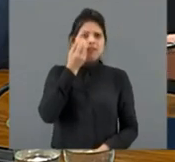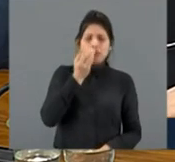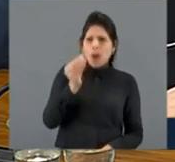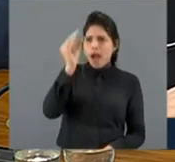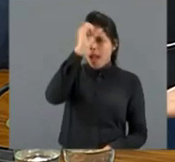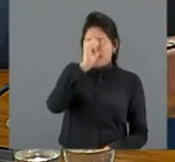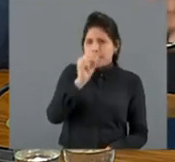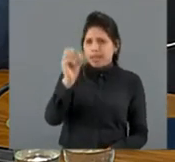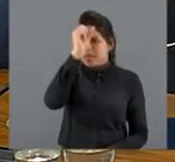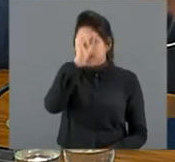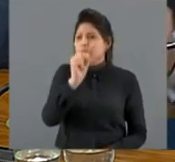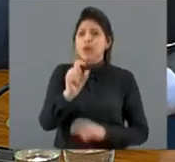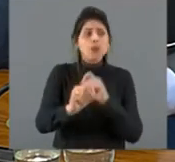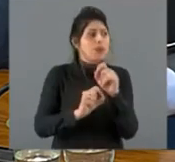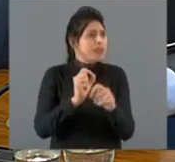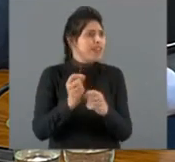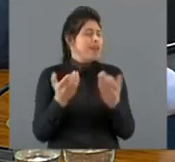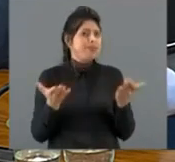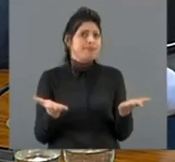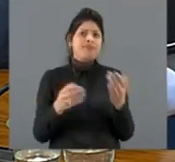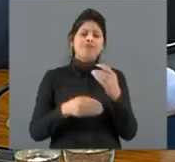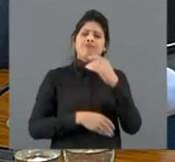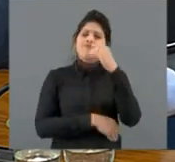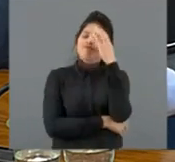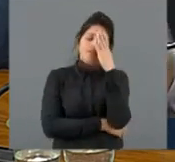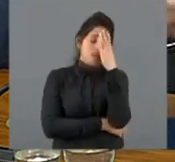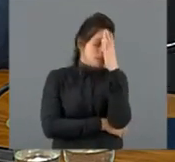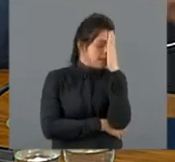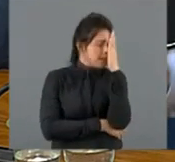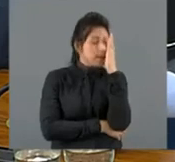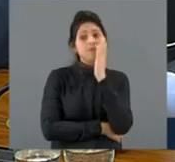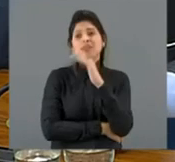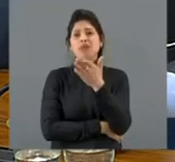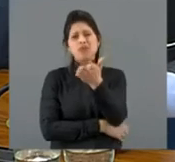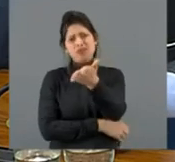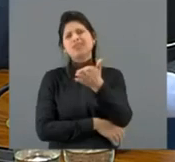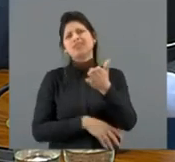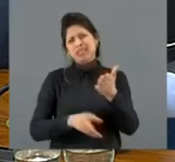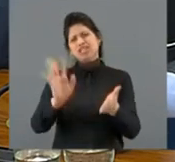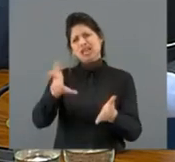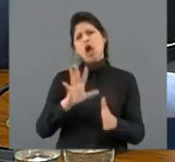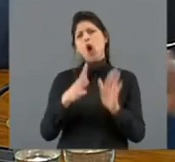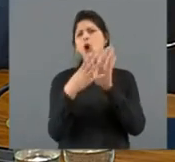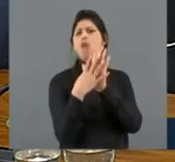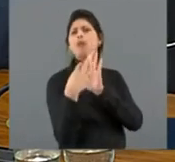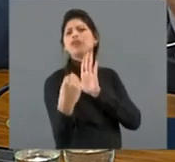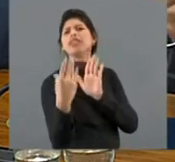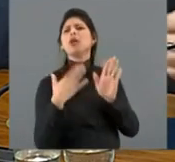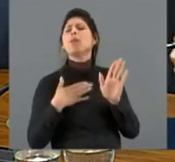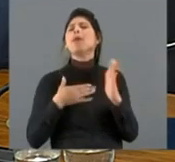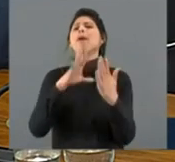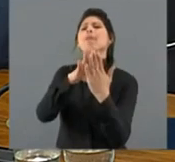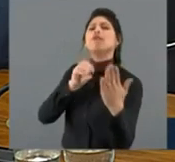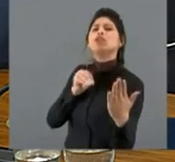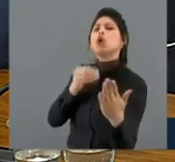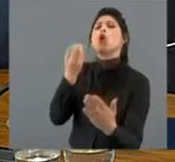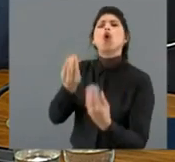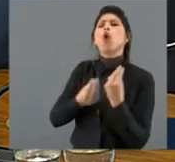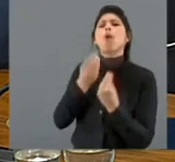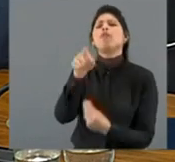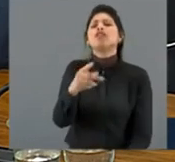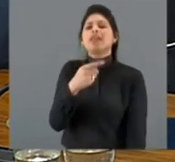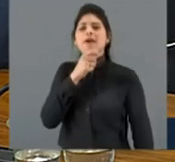aprender, senador Cleitinho, e confesso que Vossa Excelência tem sido uma inspiração para mim, nesse sentido, pela forma como se manifesta.